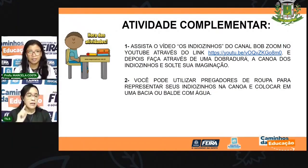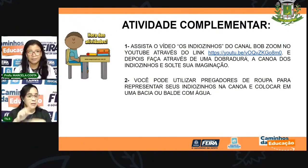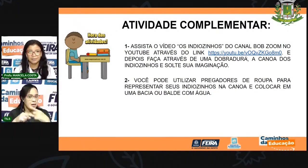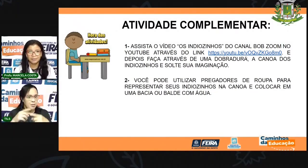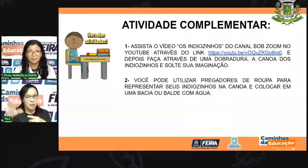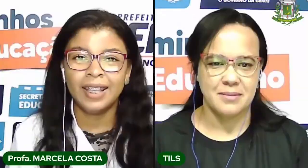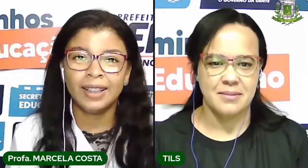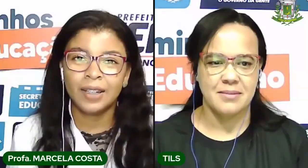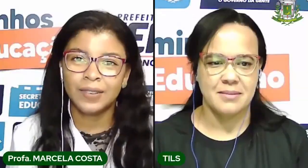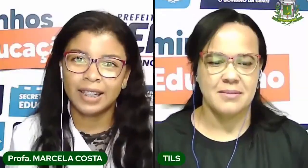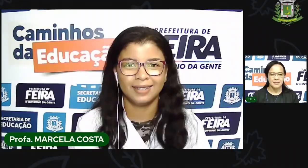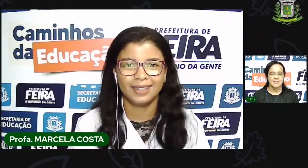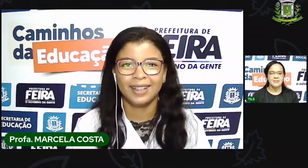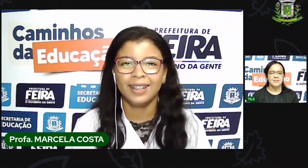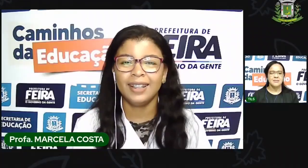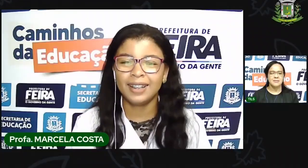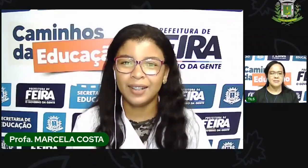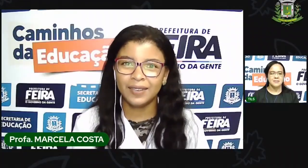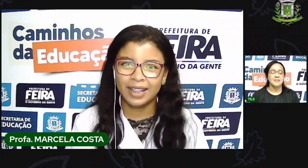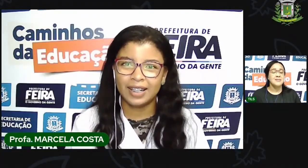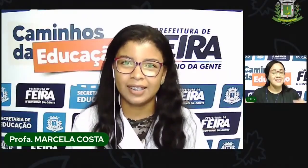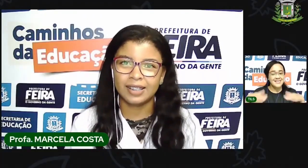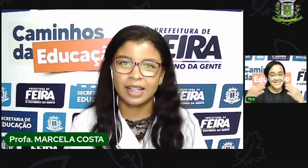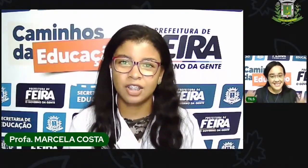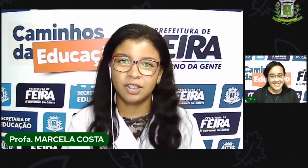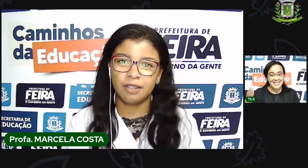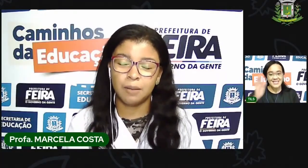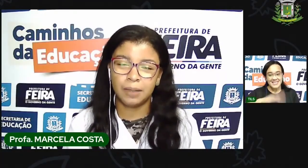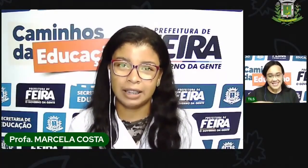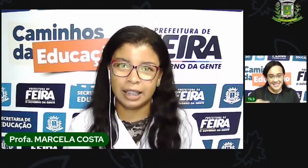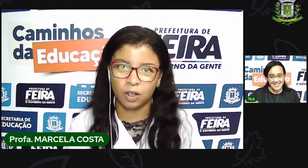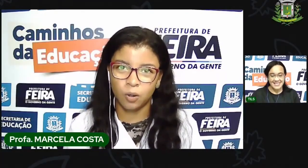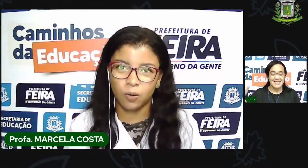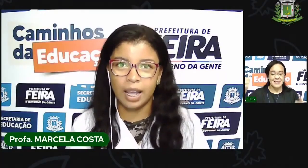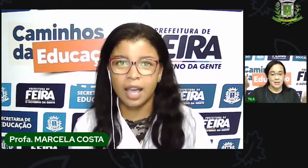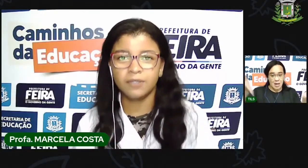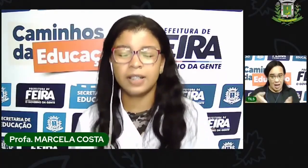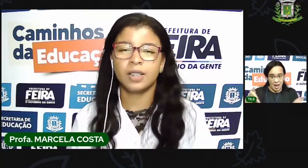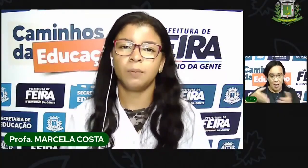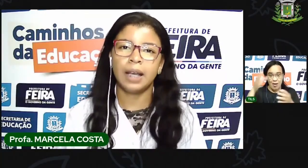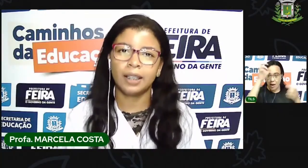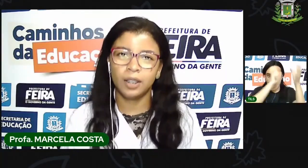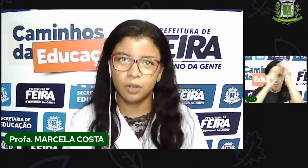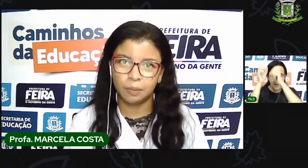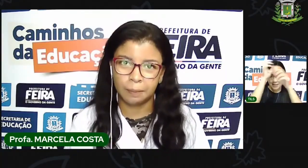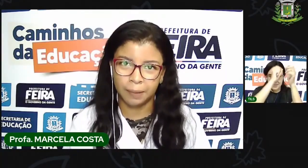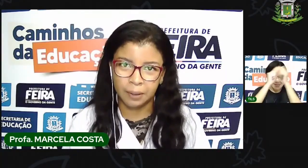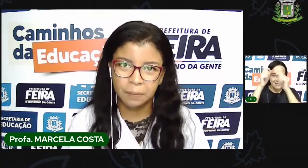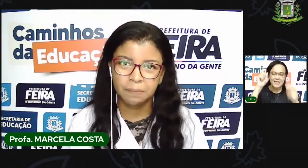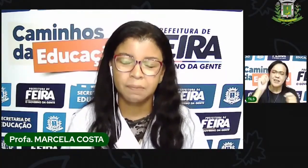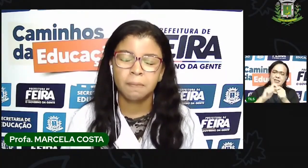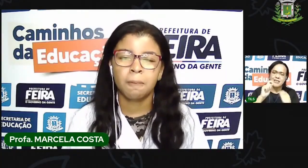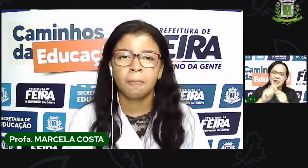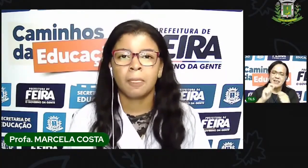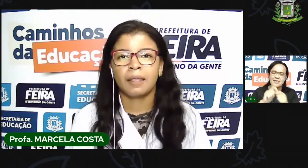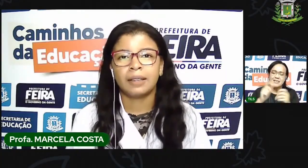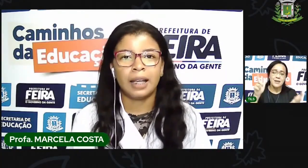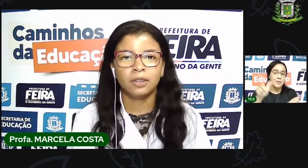divertir. Então, crianças, a gente vai aprender agora a fazer um barquinho de papel,